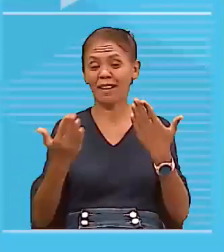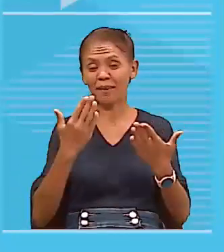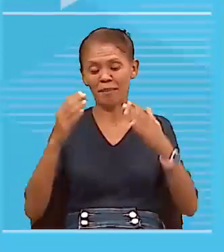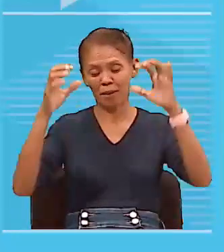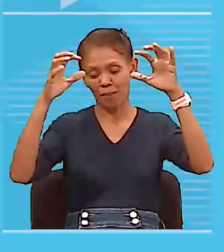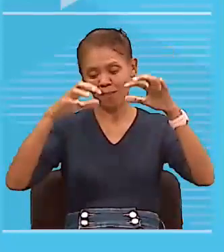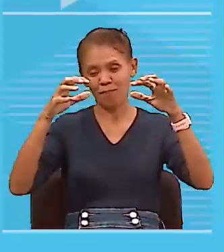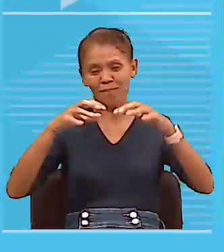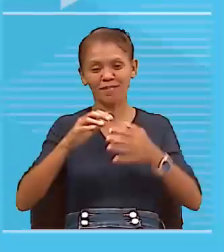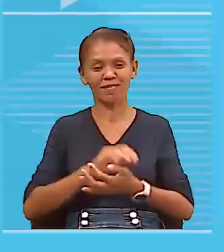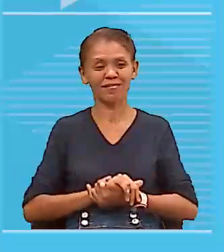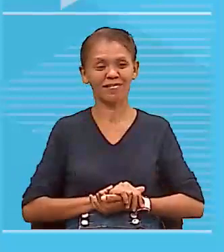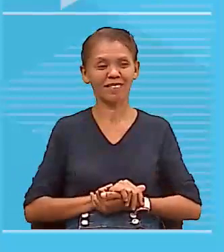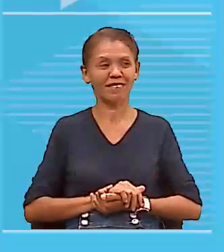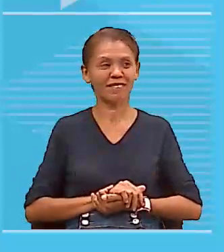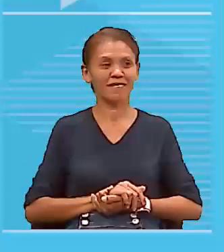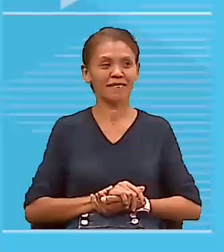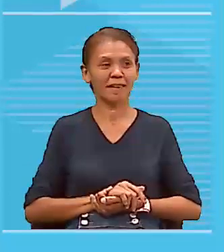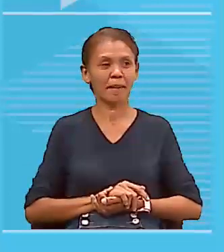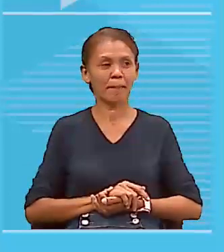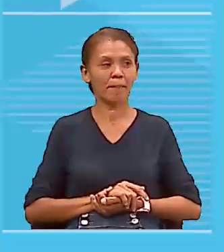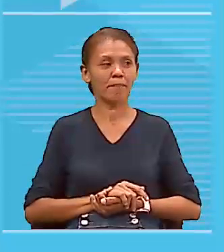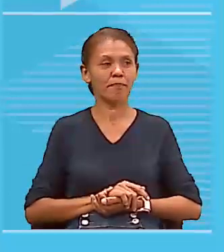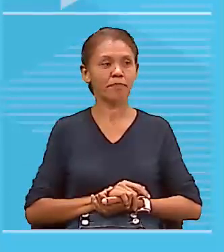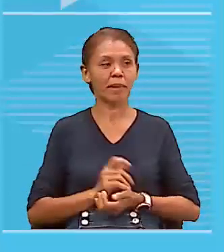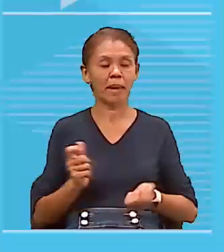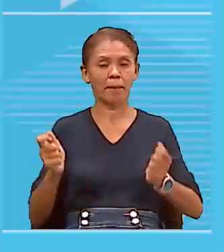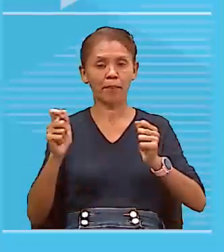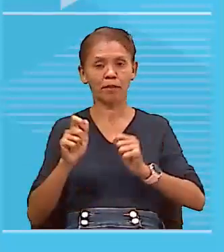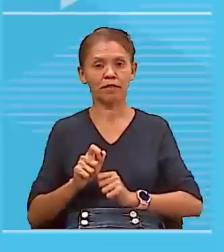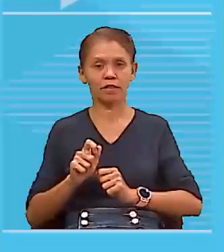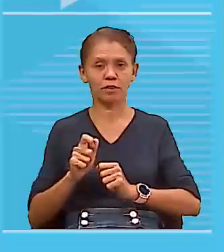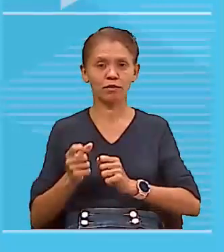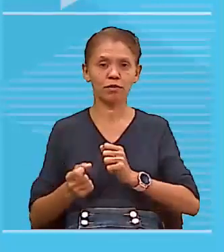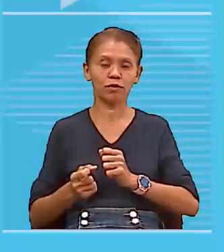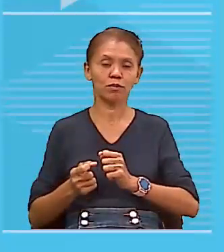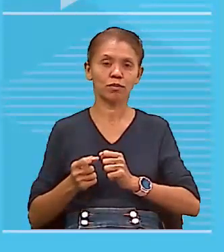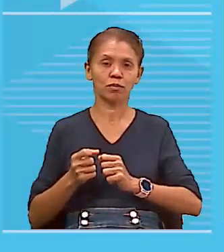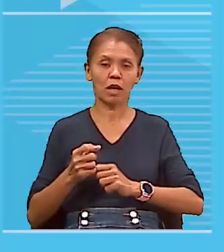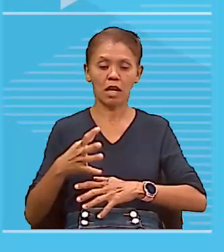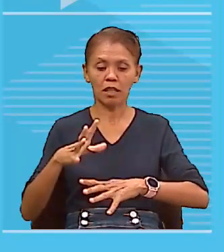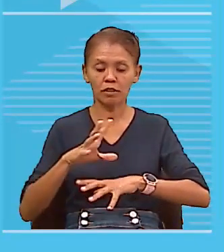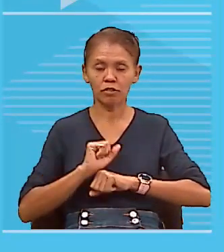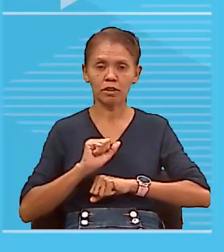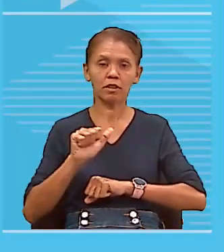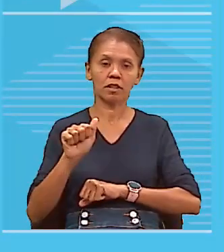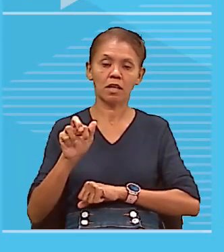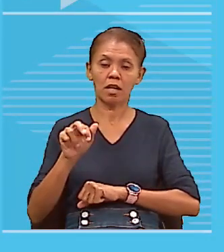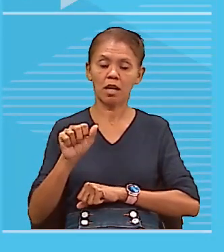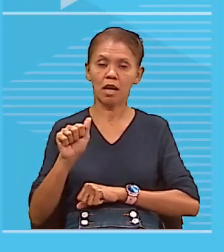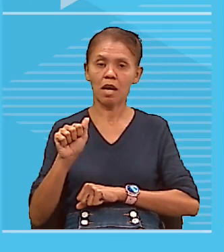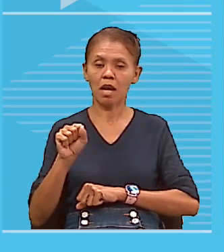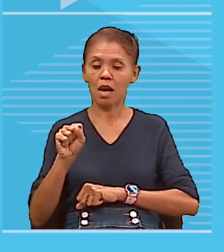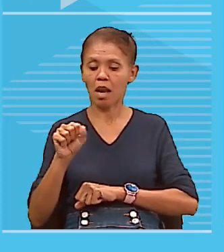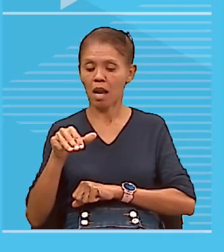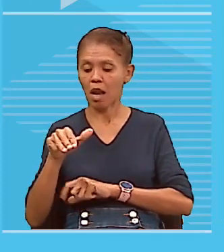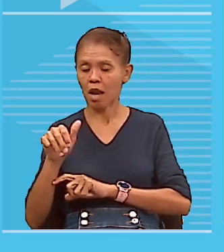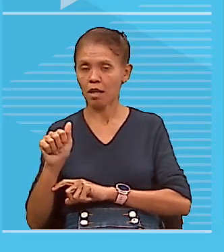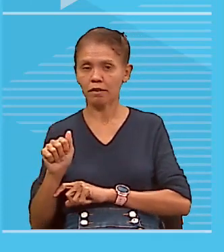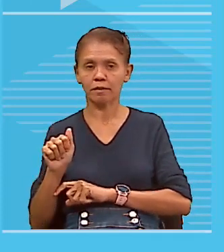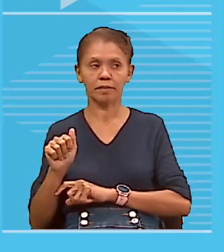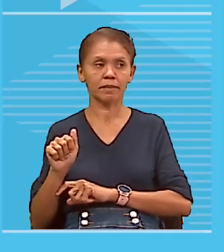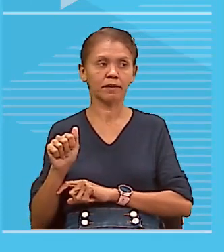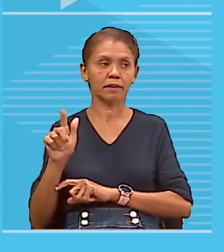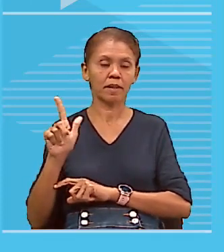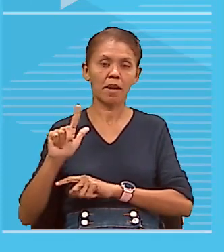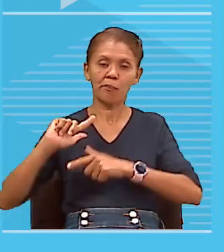olha só, Joyce, podemos sim desenvolver asma, né? Apesar dela ser uma condição genética também,